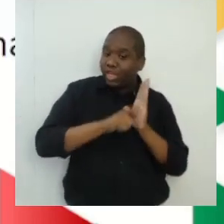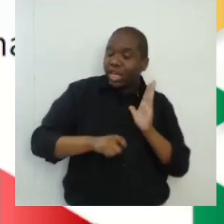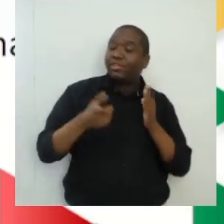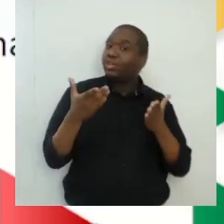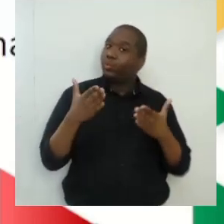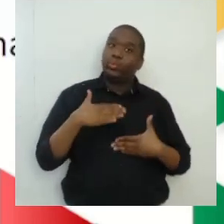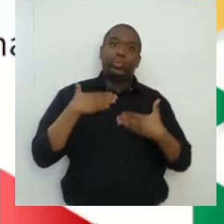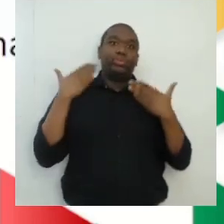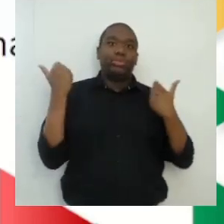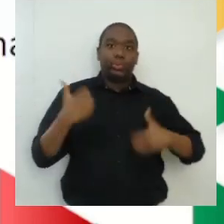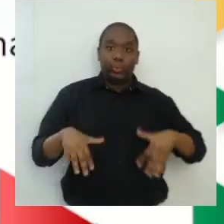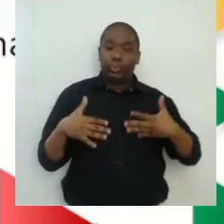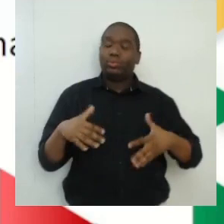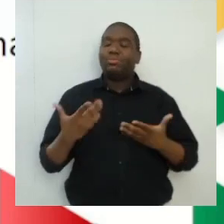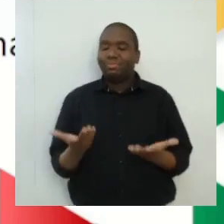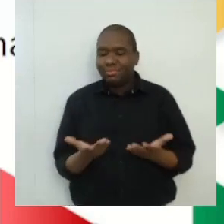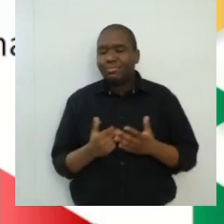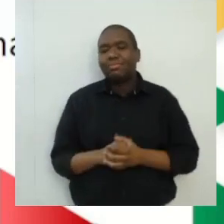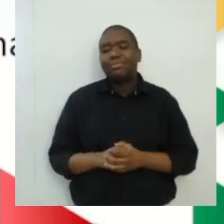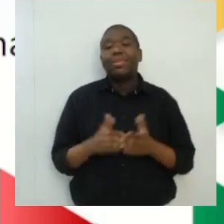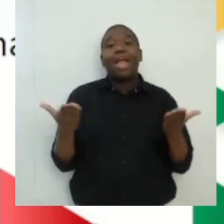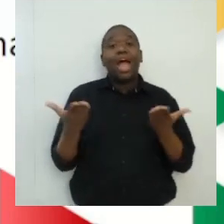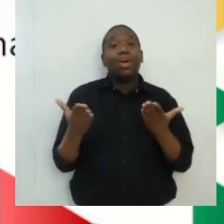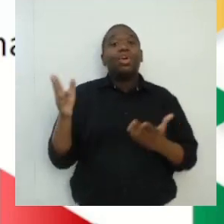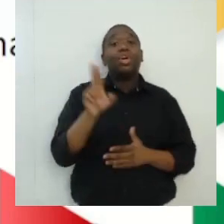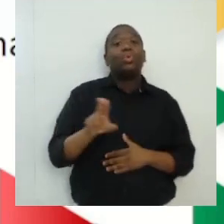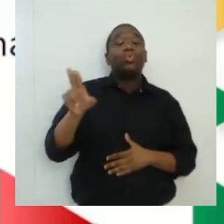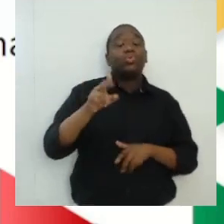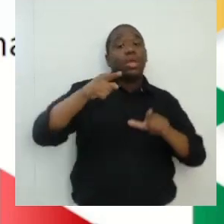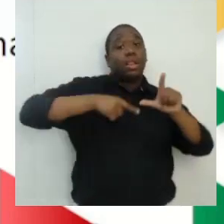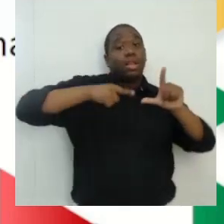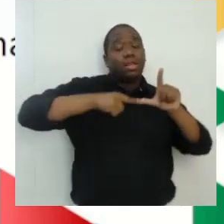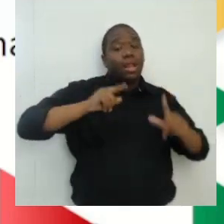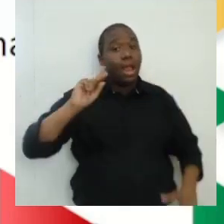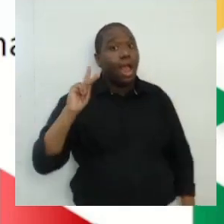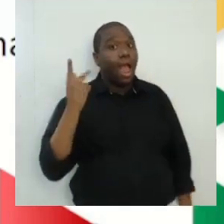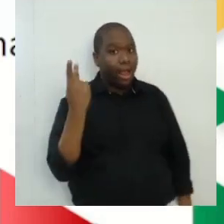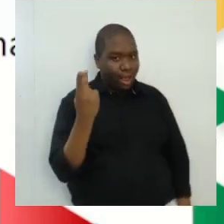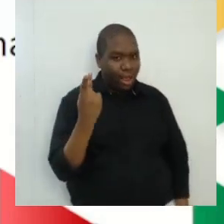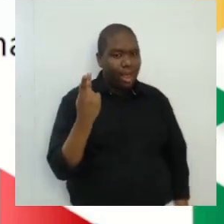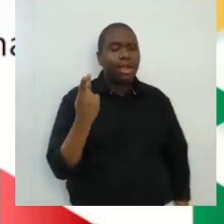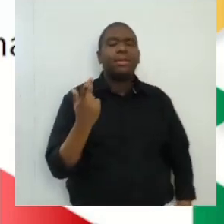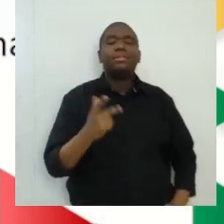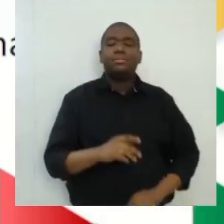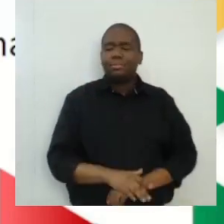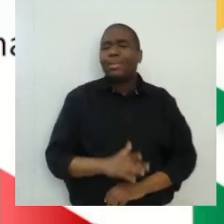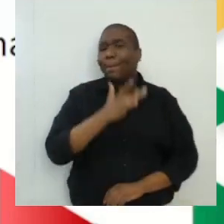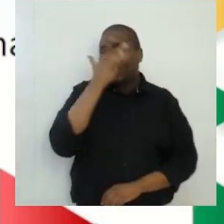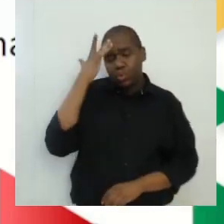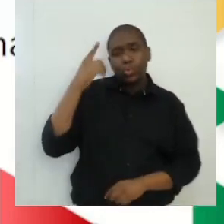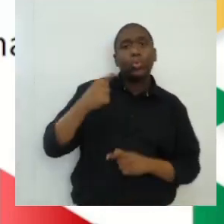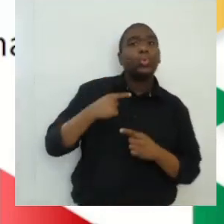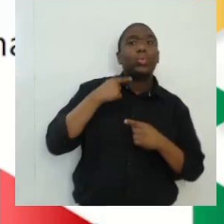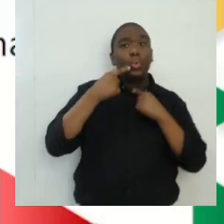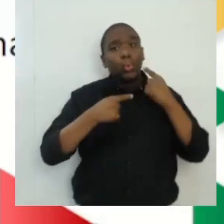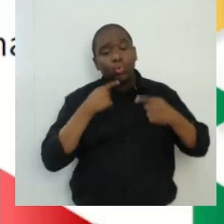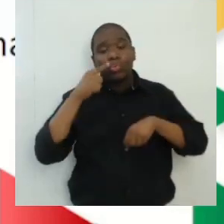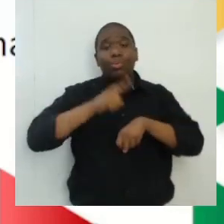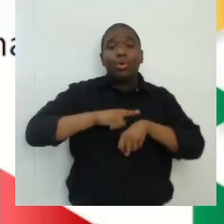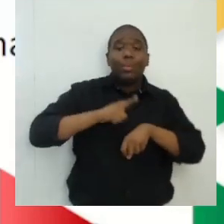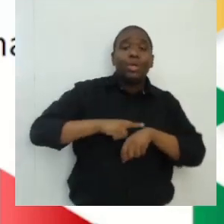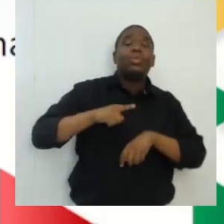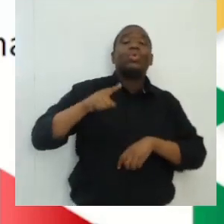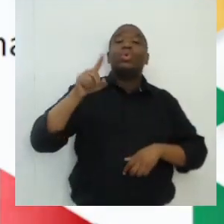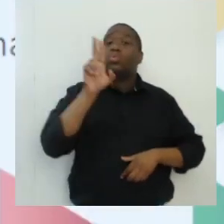isso. Com relação agora ao uso do H, muita gente fica com dúvida na hora de usar o H e o que a gente